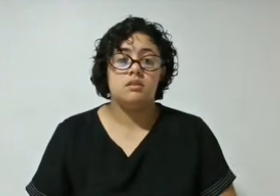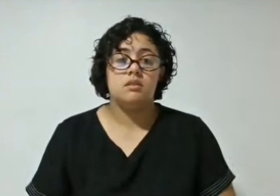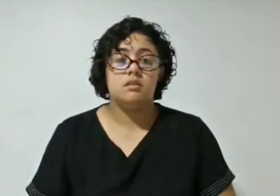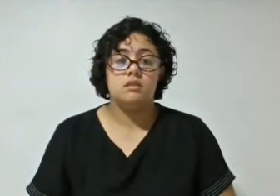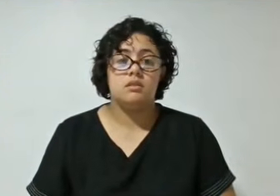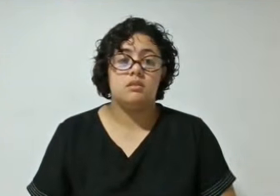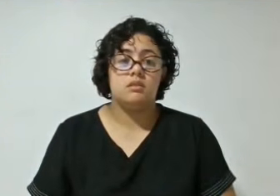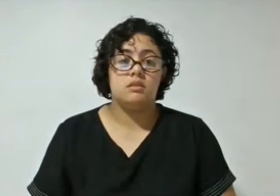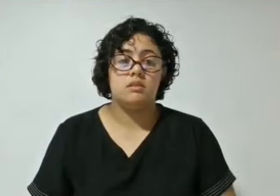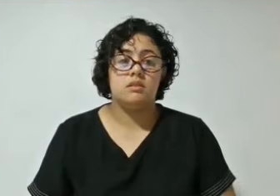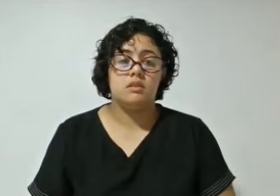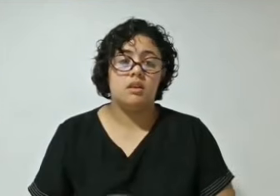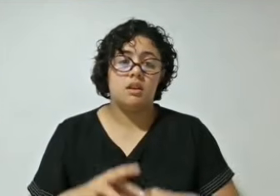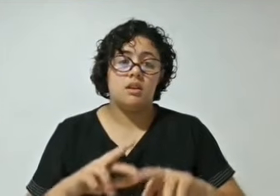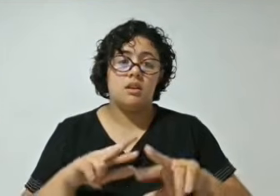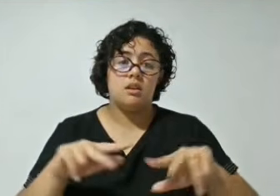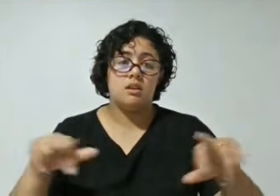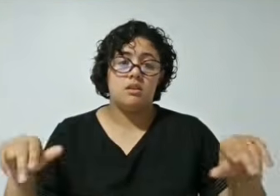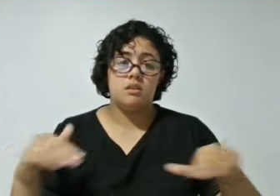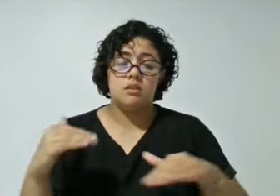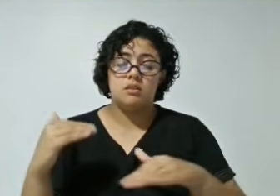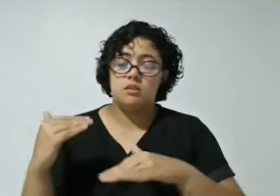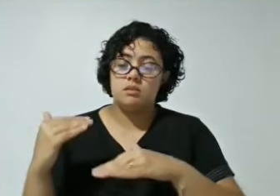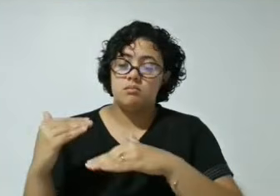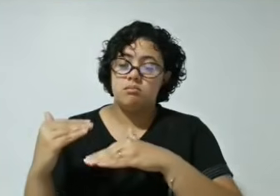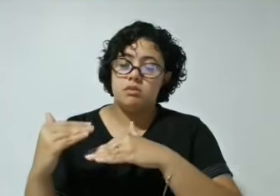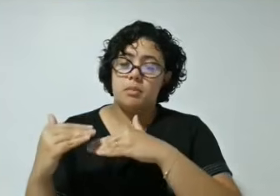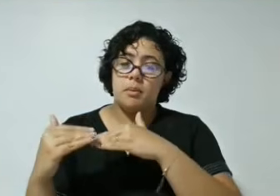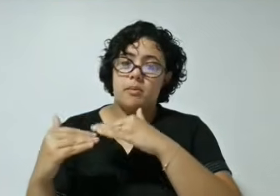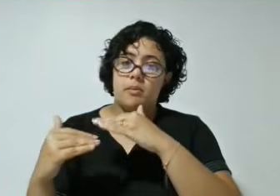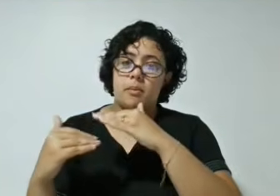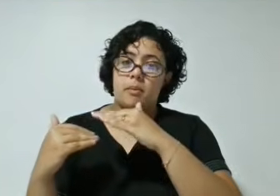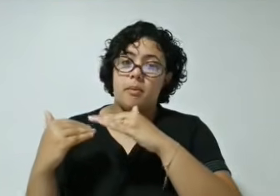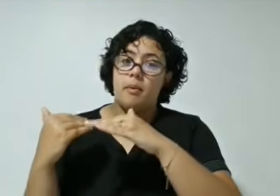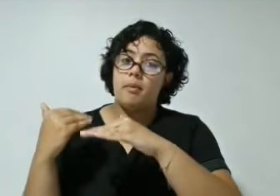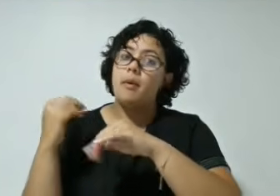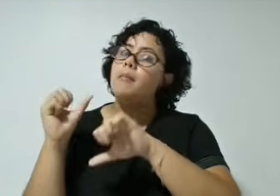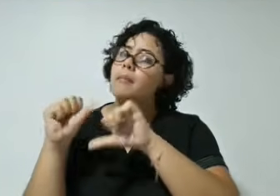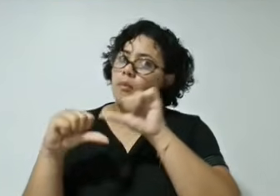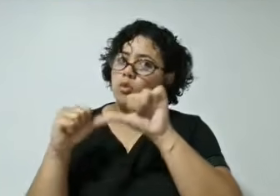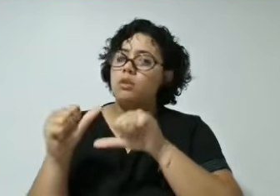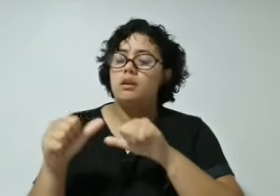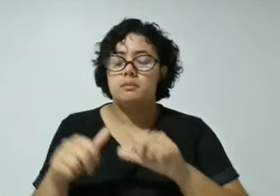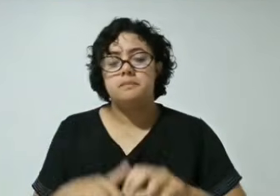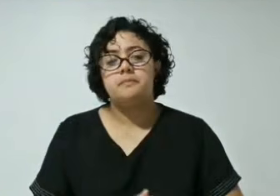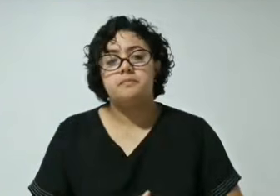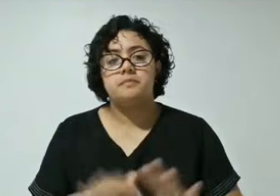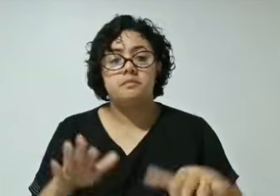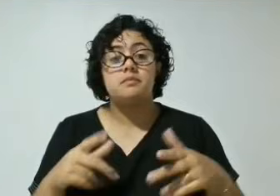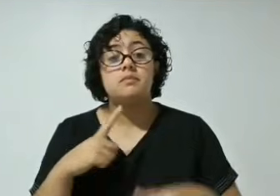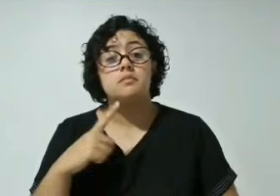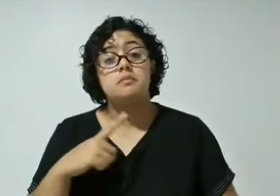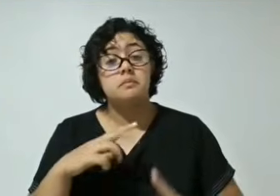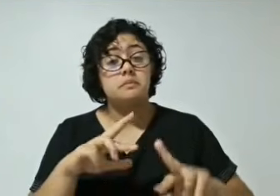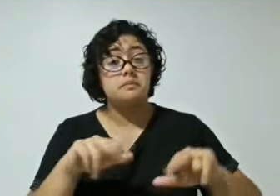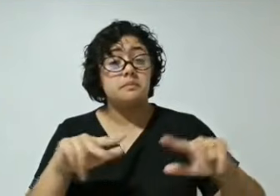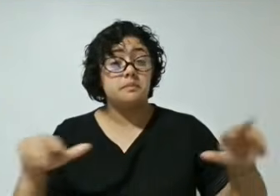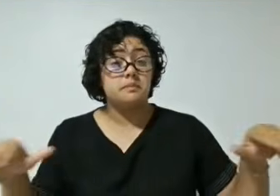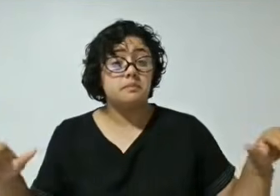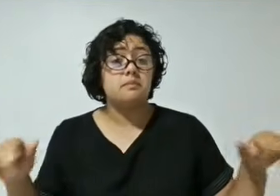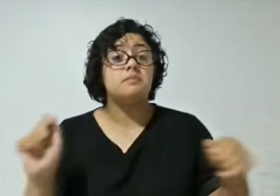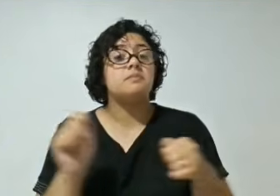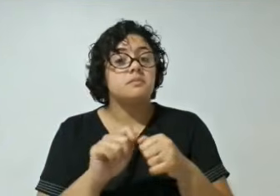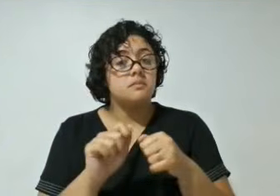as coisas estavam numa ebulição de transformação. Então, havia muitas coisas a se fazer, a se